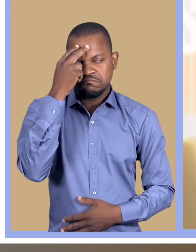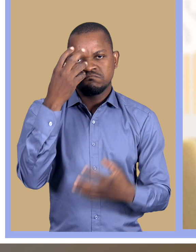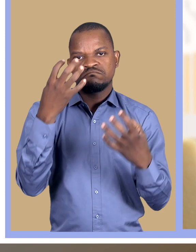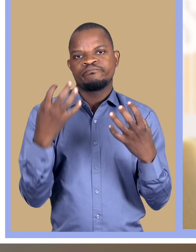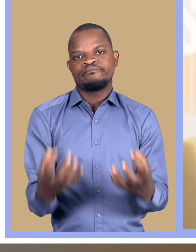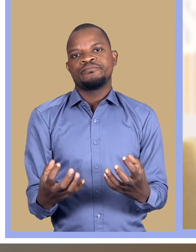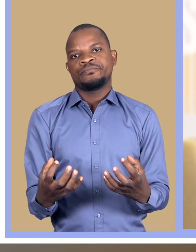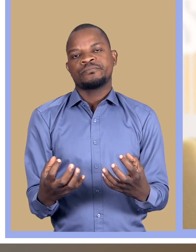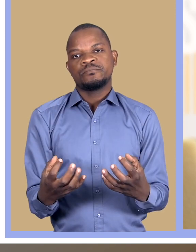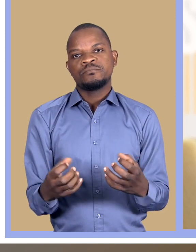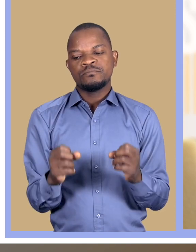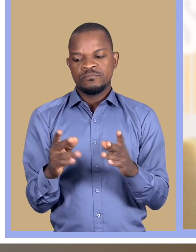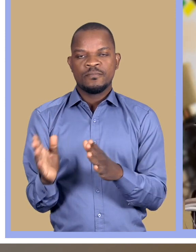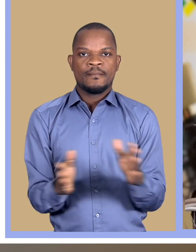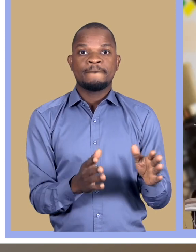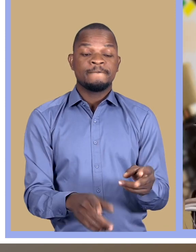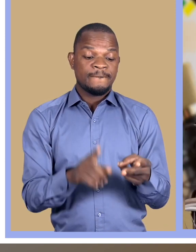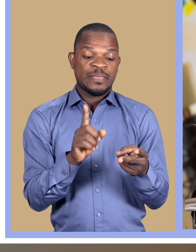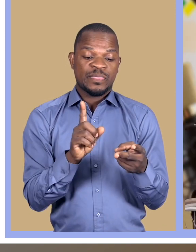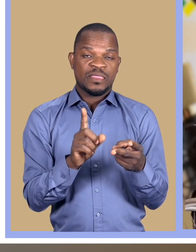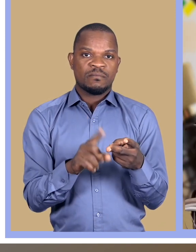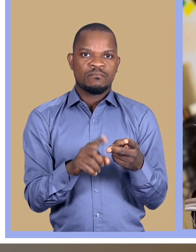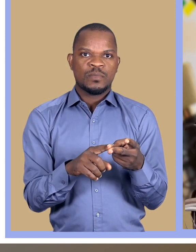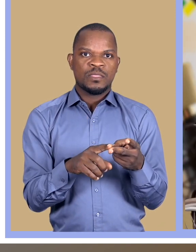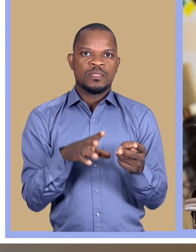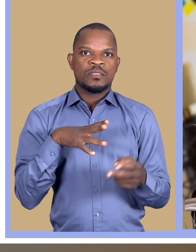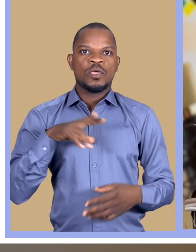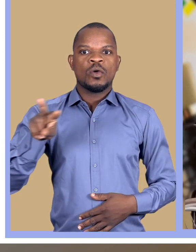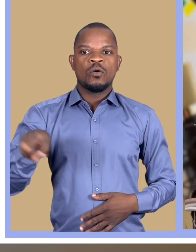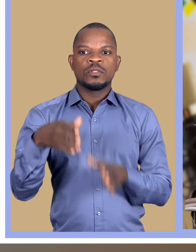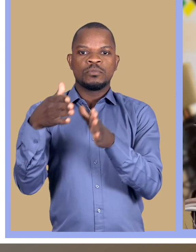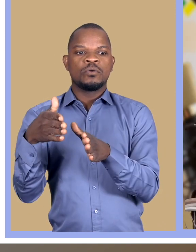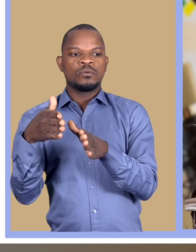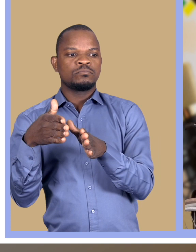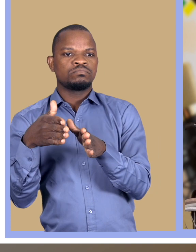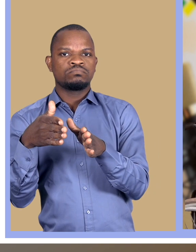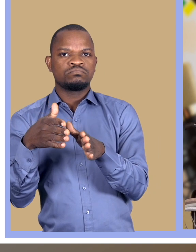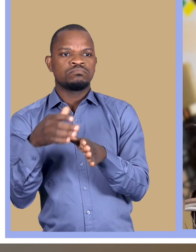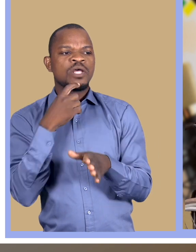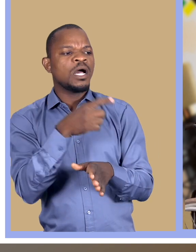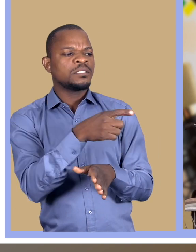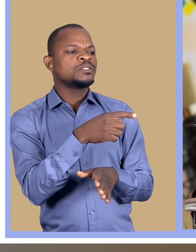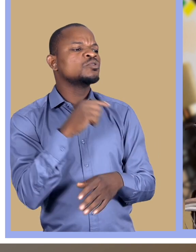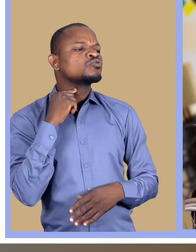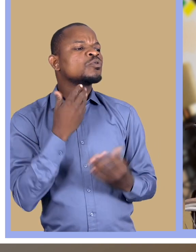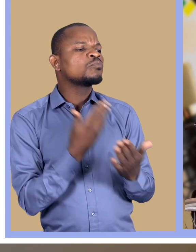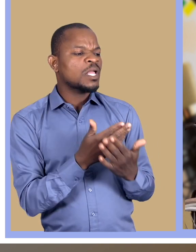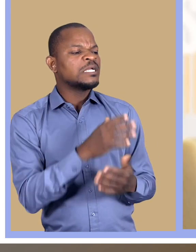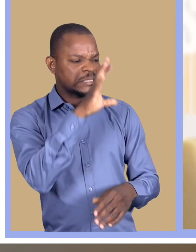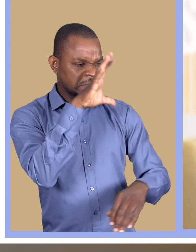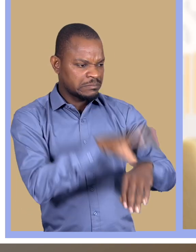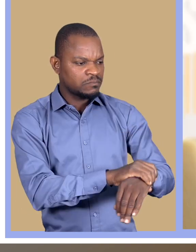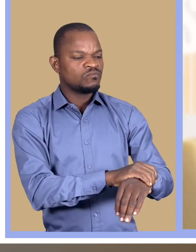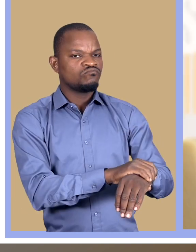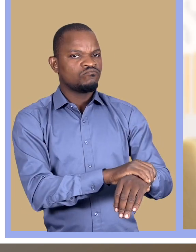enraizado. Agora, também não tem aquela pessoa que vai te dizer apanha o teu lixo, senão vou te